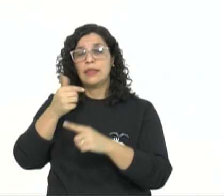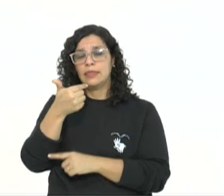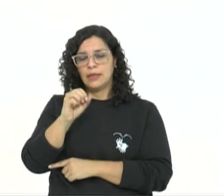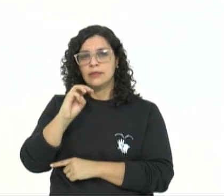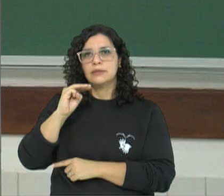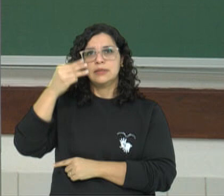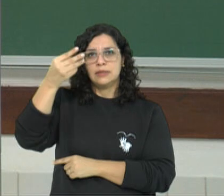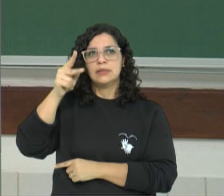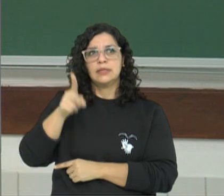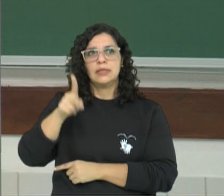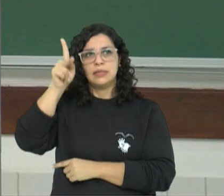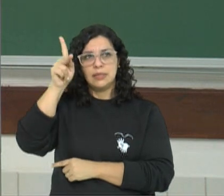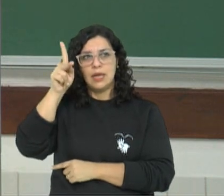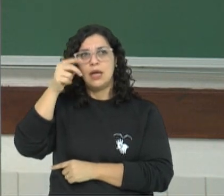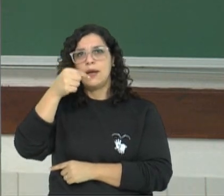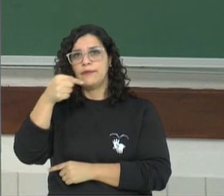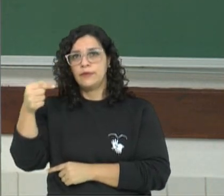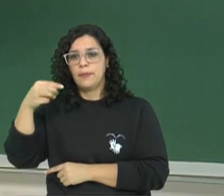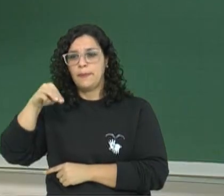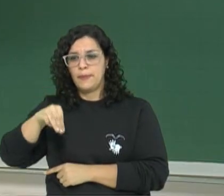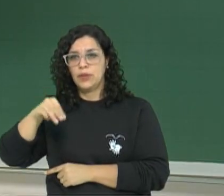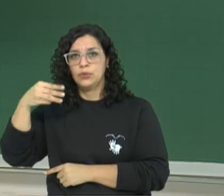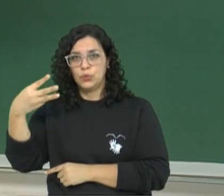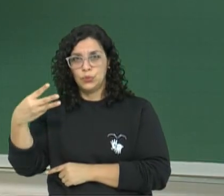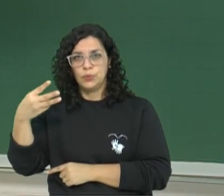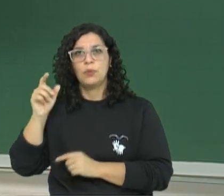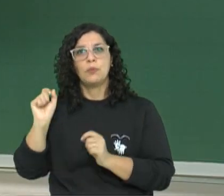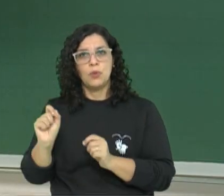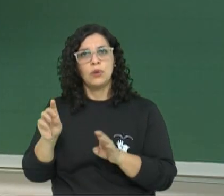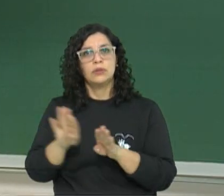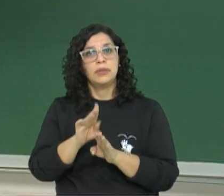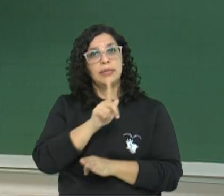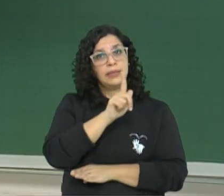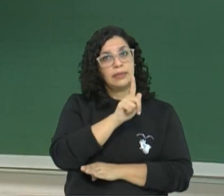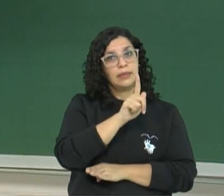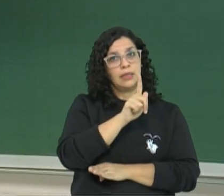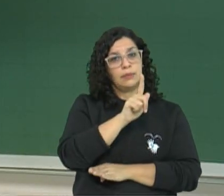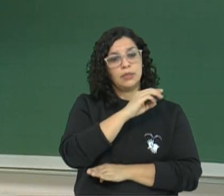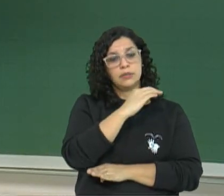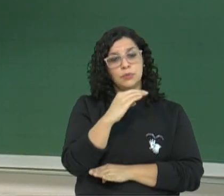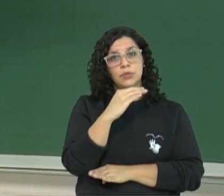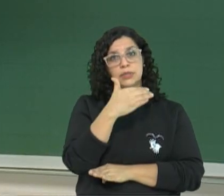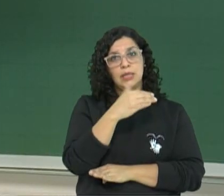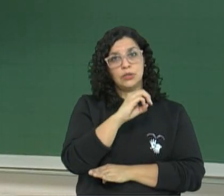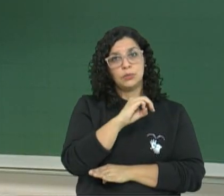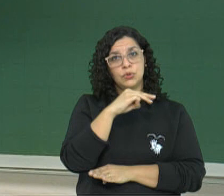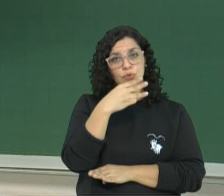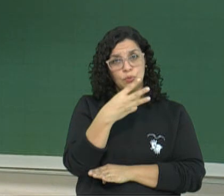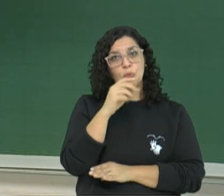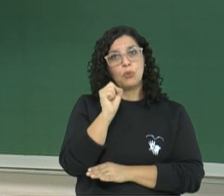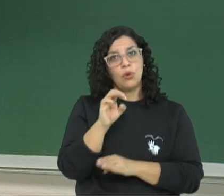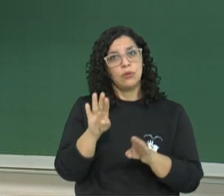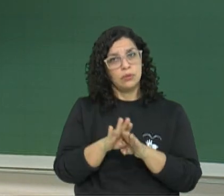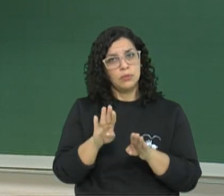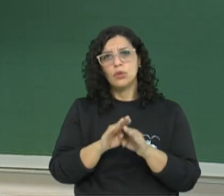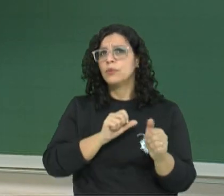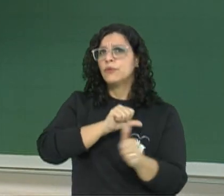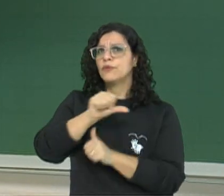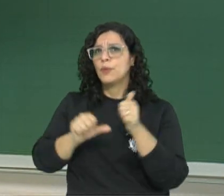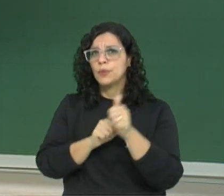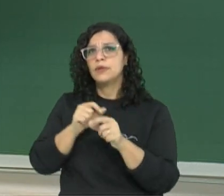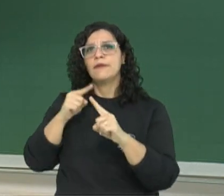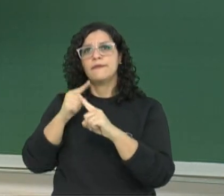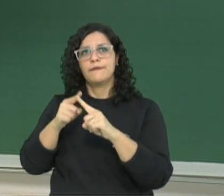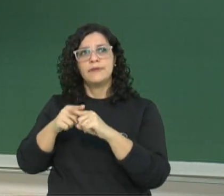podemos utilizar aqui, algumas vezes, a famosa gramas por centímetro cúbico, certo? E como é que você converte uma na